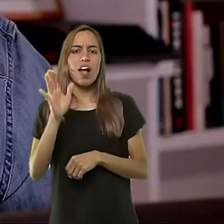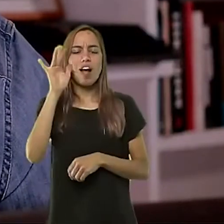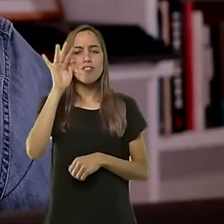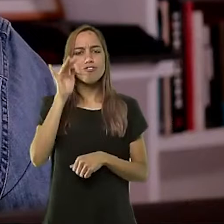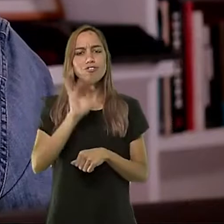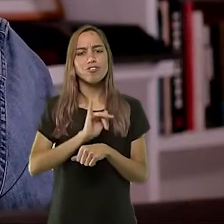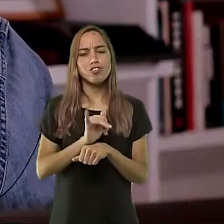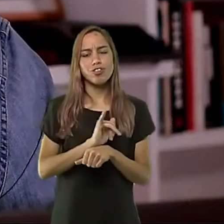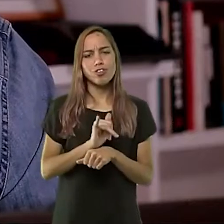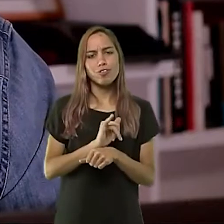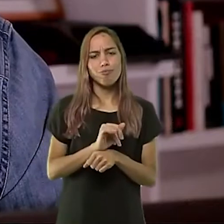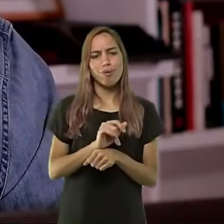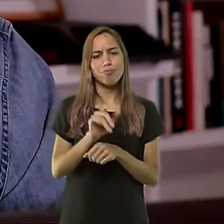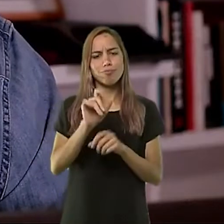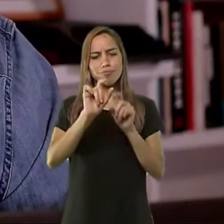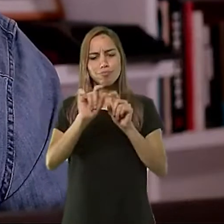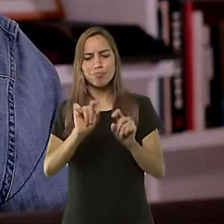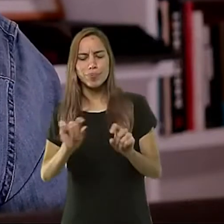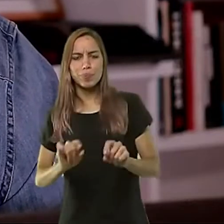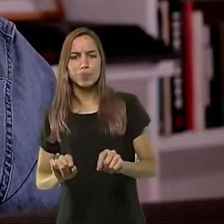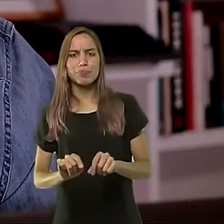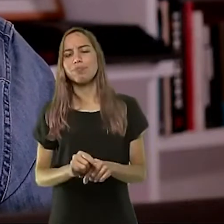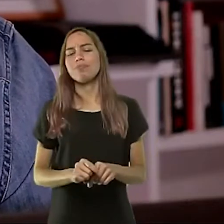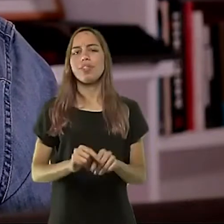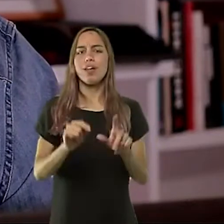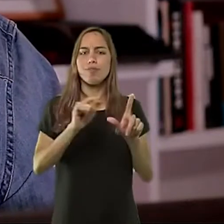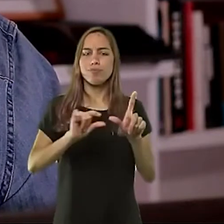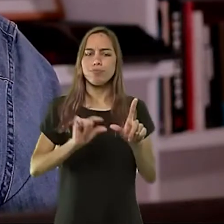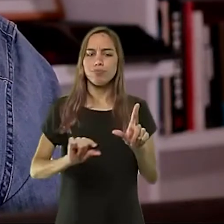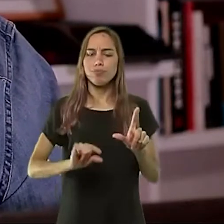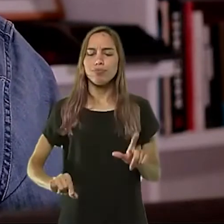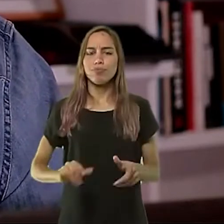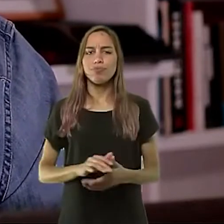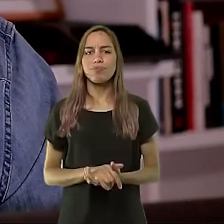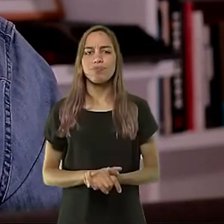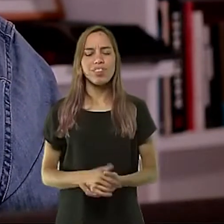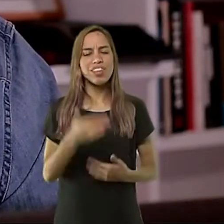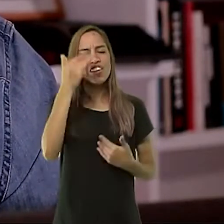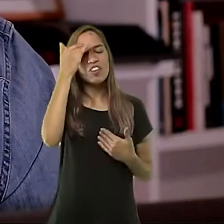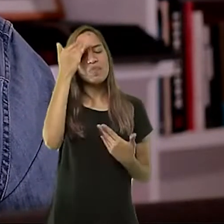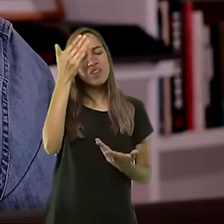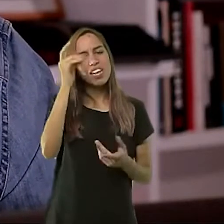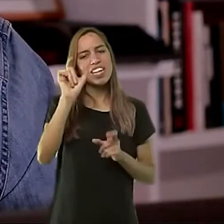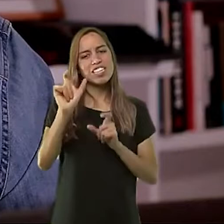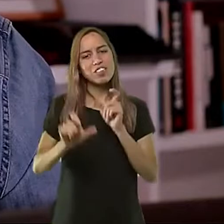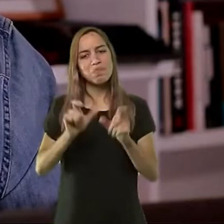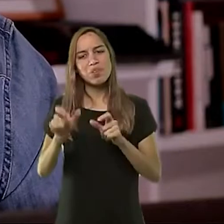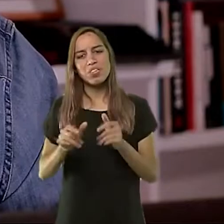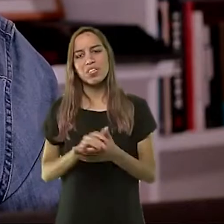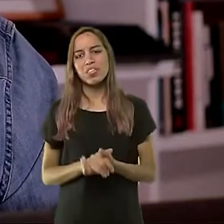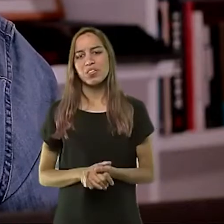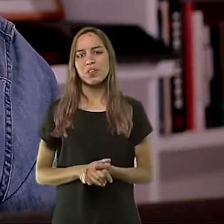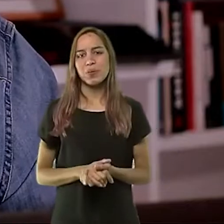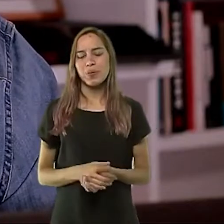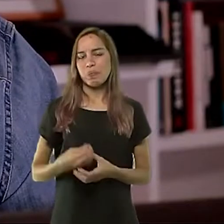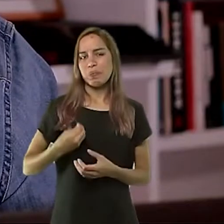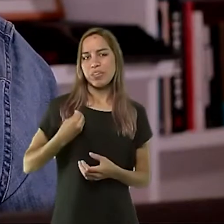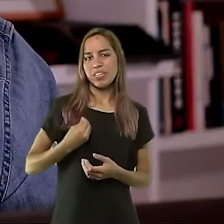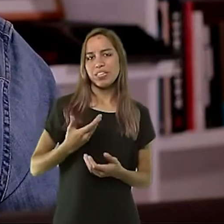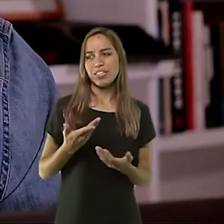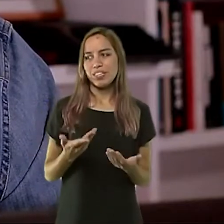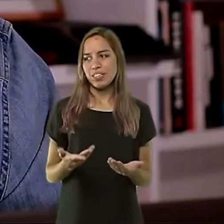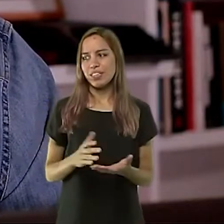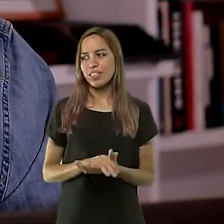Érica Bombardi, Júnia Paixão, muito obrigado, Gabriel Santabala de novo, Maria Tereza Ginde